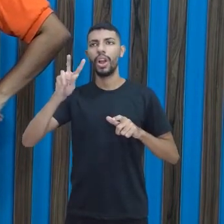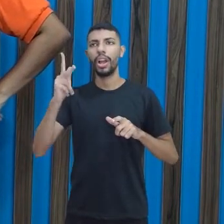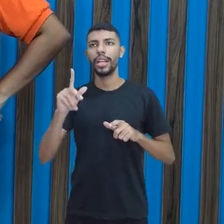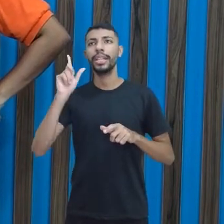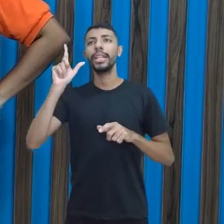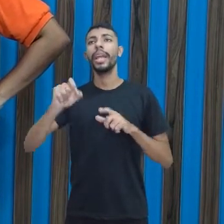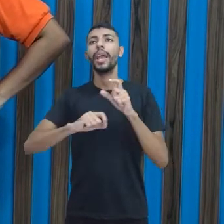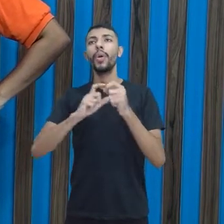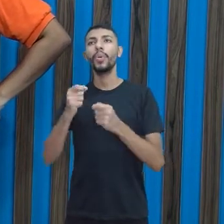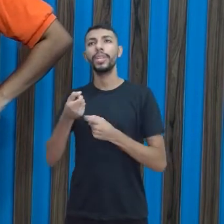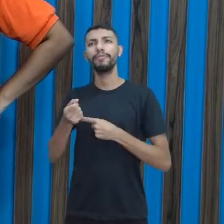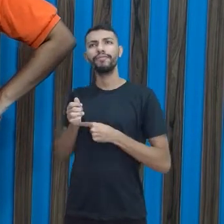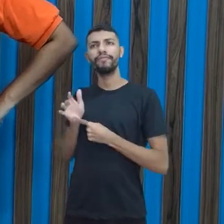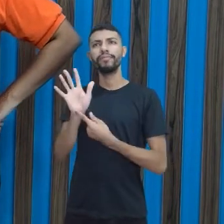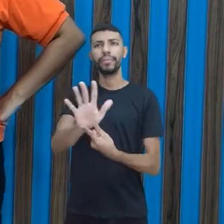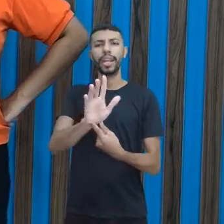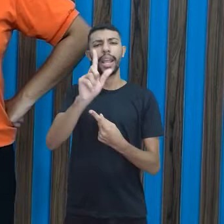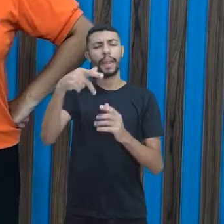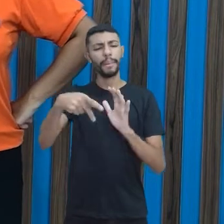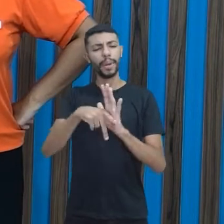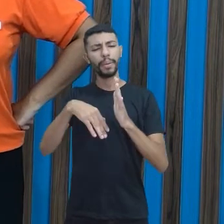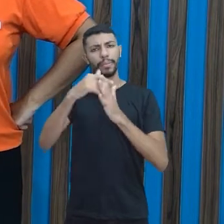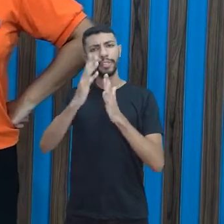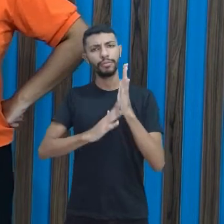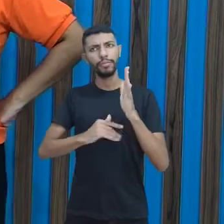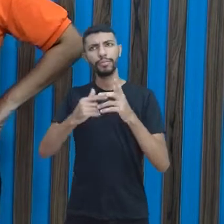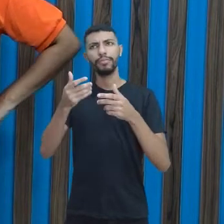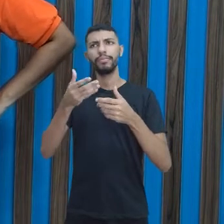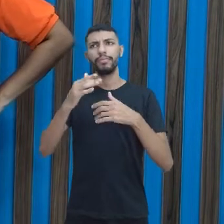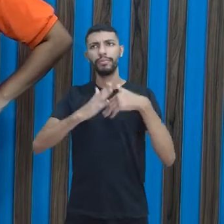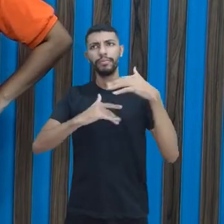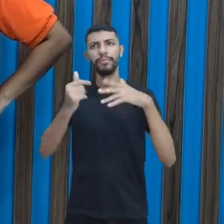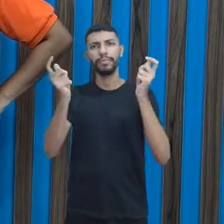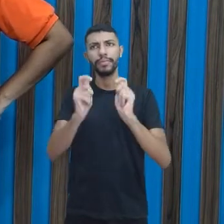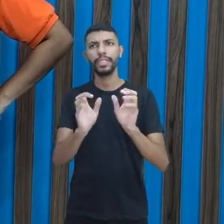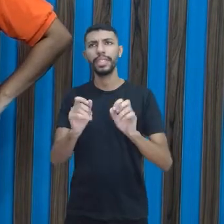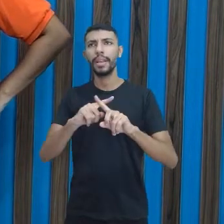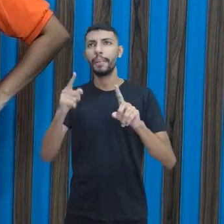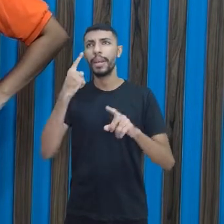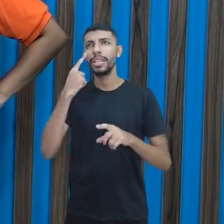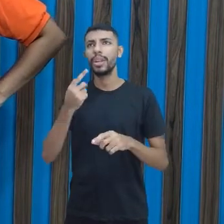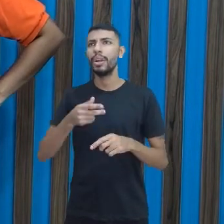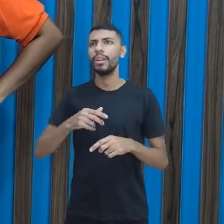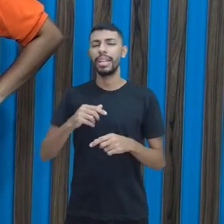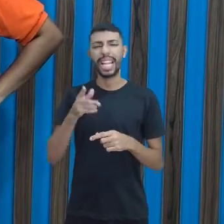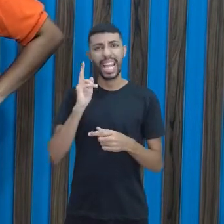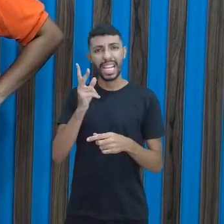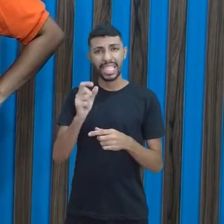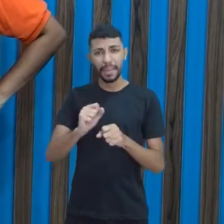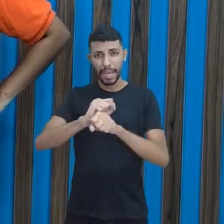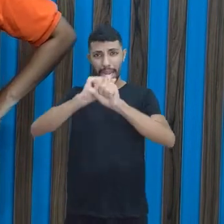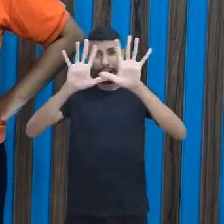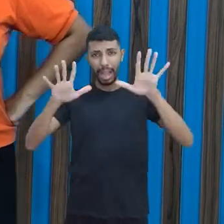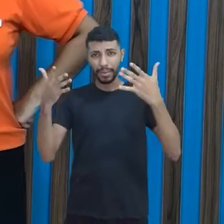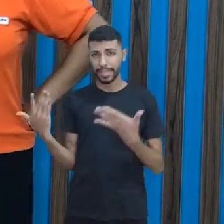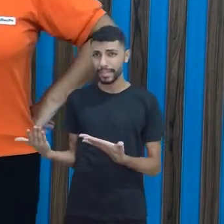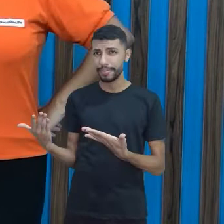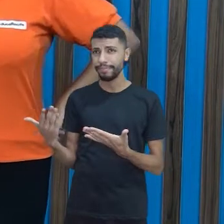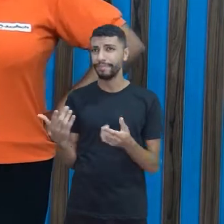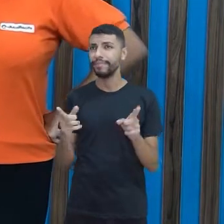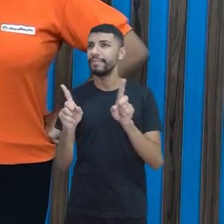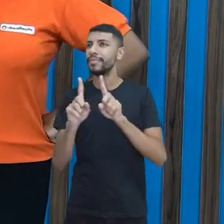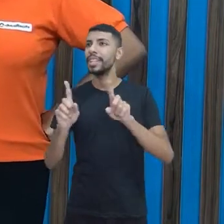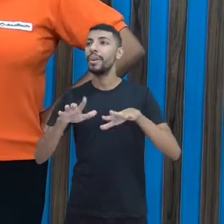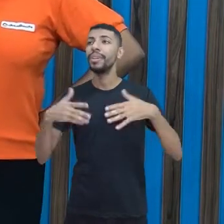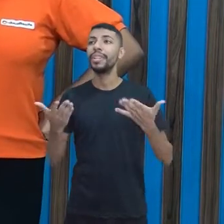são uma pintura do próprio artista. Mas nem sempre os autorretratos são tão óbvios assim. E aí eu vou até fazer um